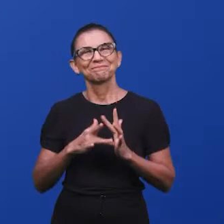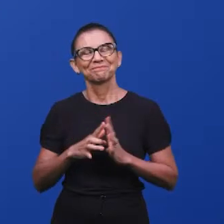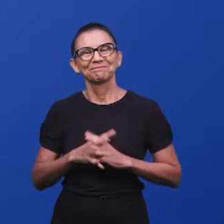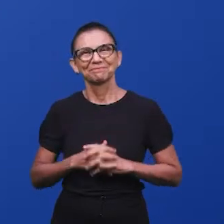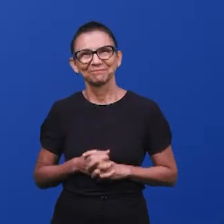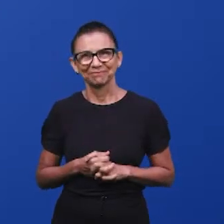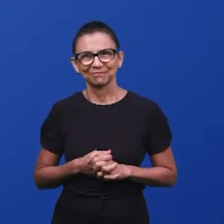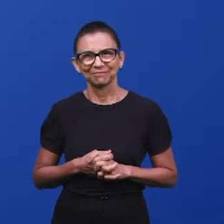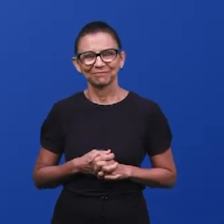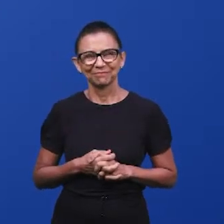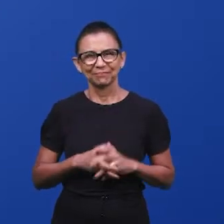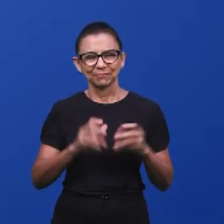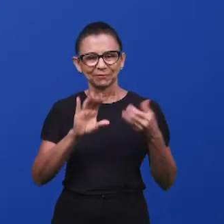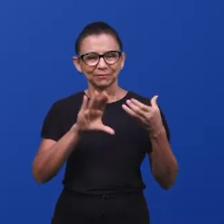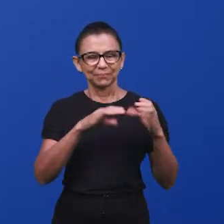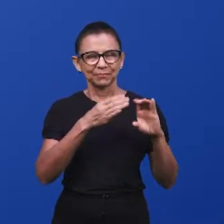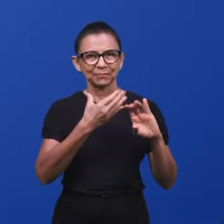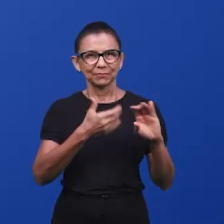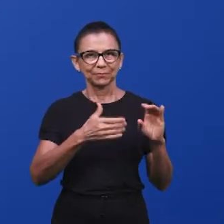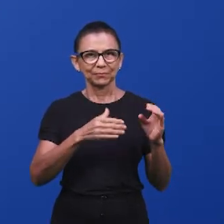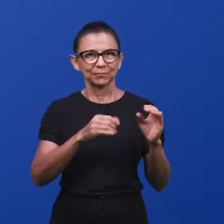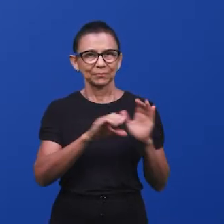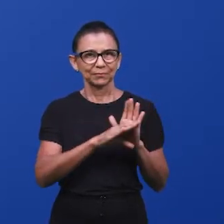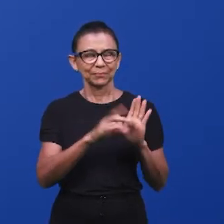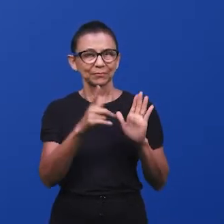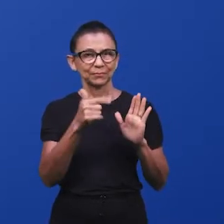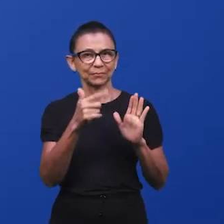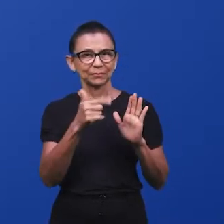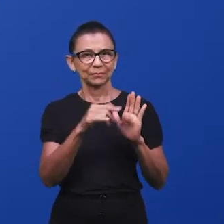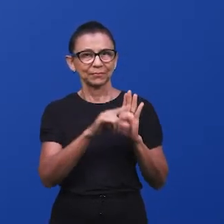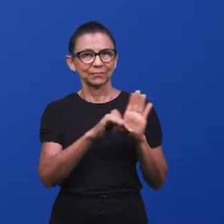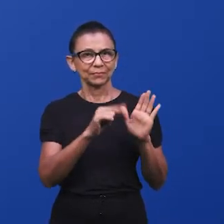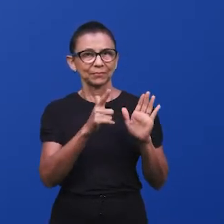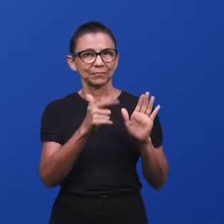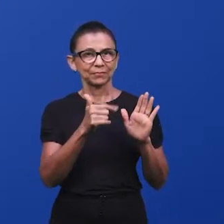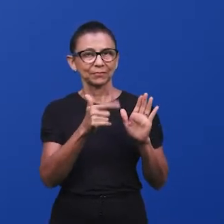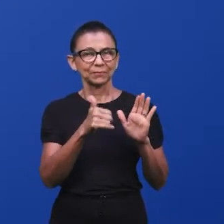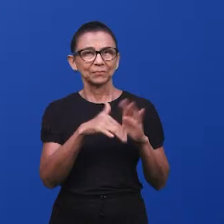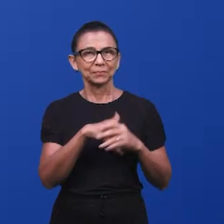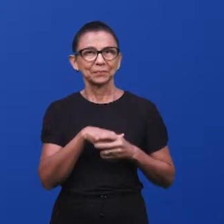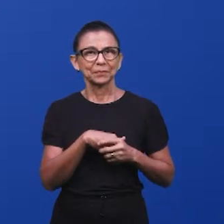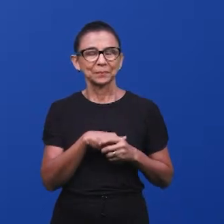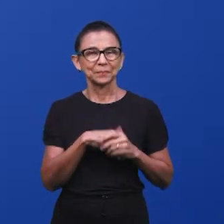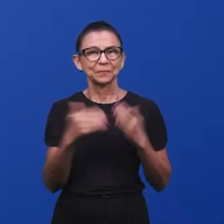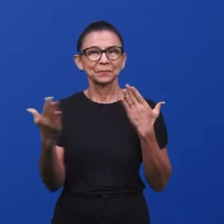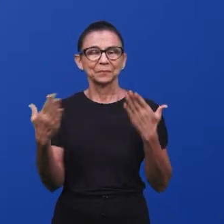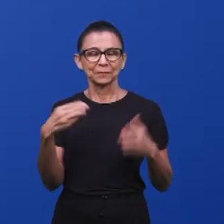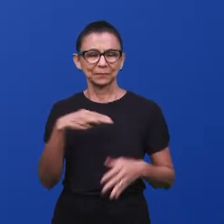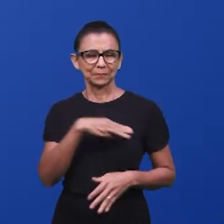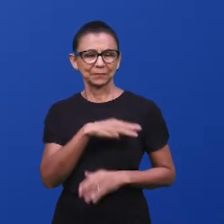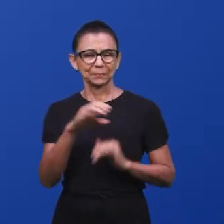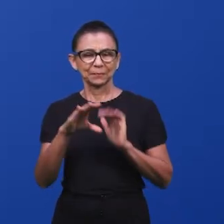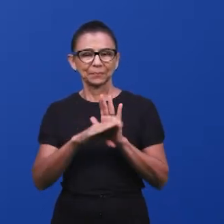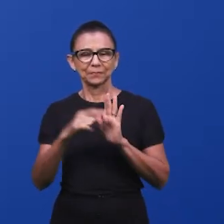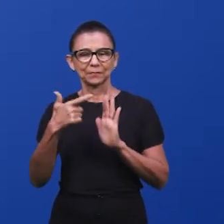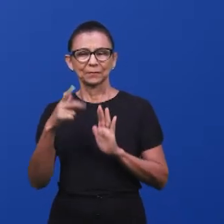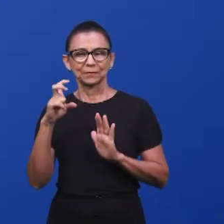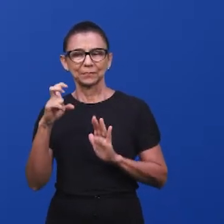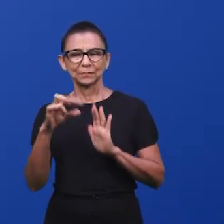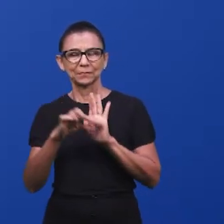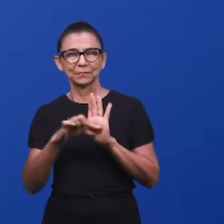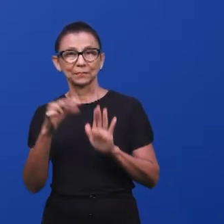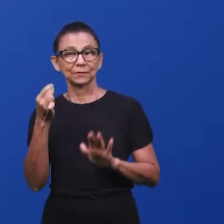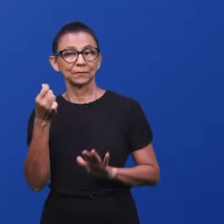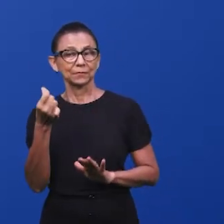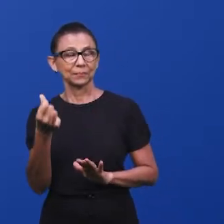Senhor Jesus. Amém. Lendo Cantares, capítulo 2, verso 12, comparando com